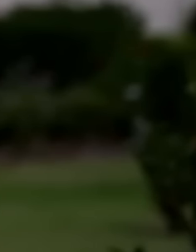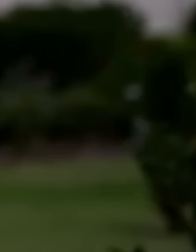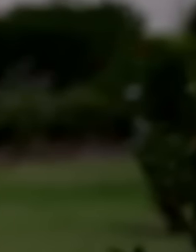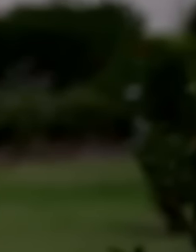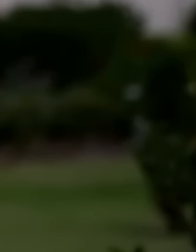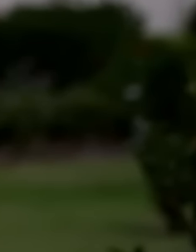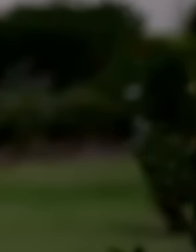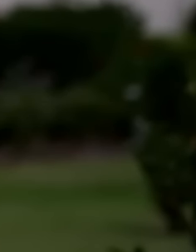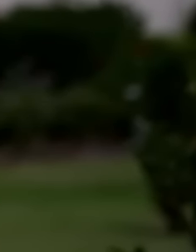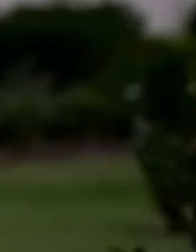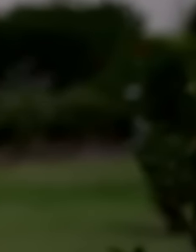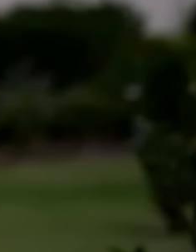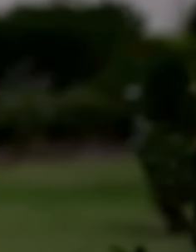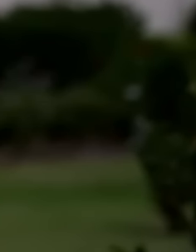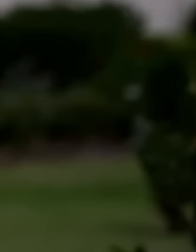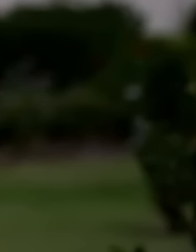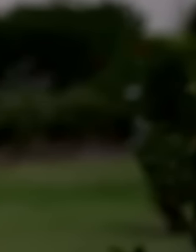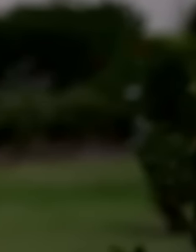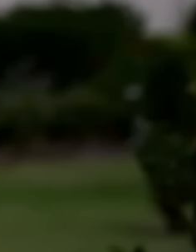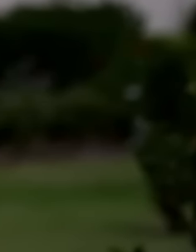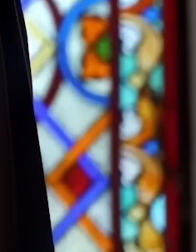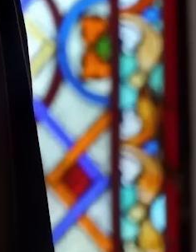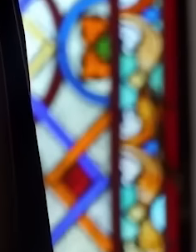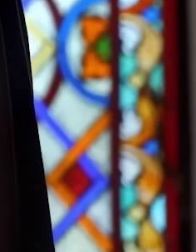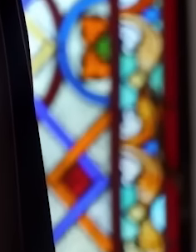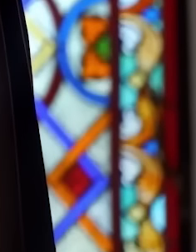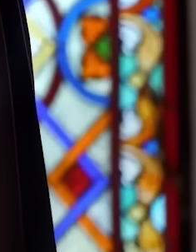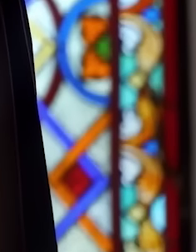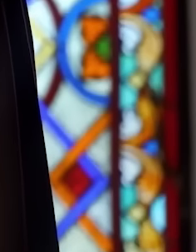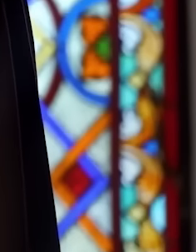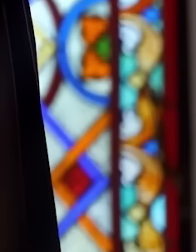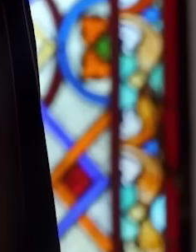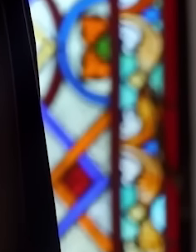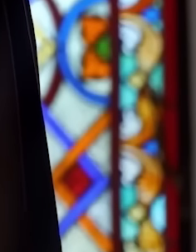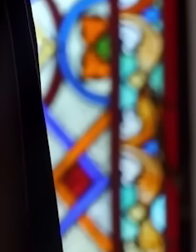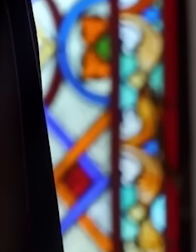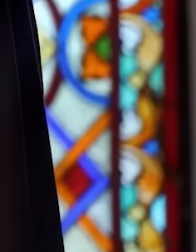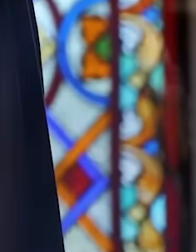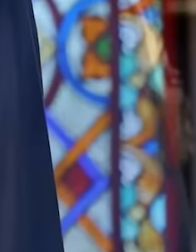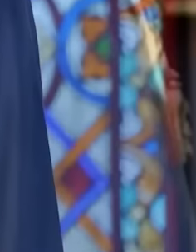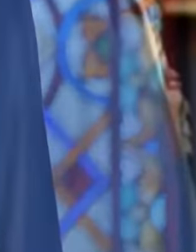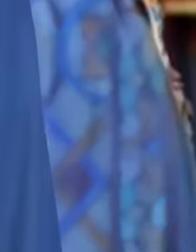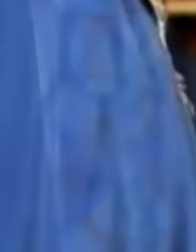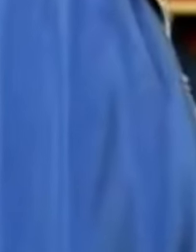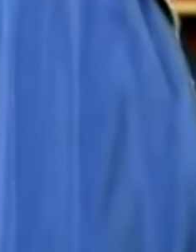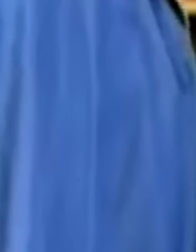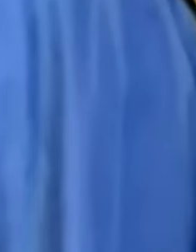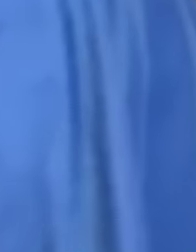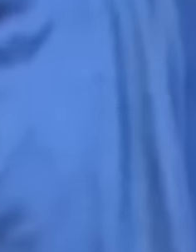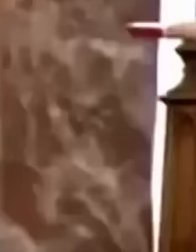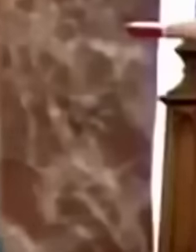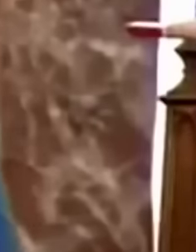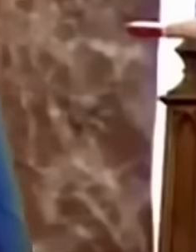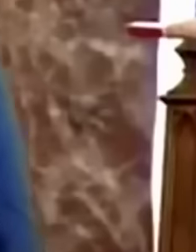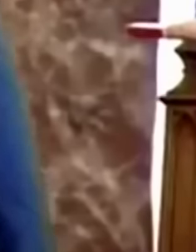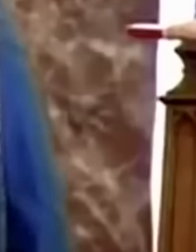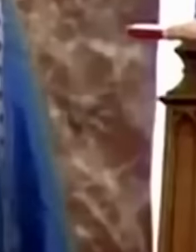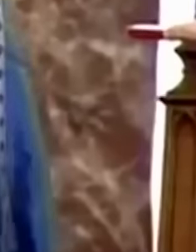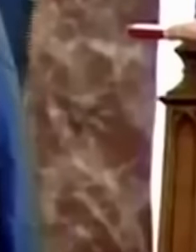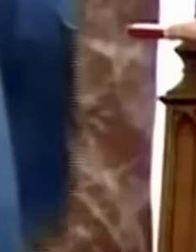de 50 coros e orquestras. Em 2009, recebeu de Bento XVI a medalha Pro Ecclesia et